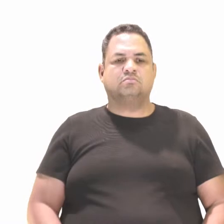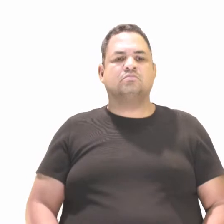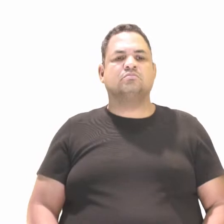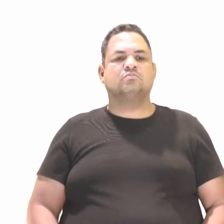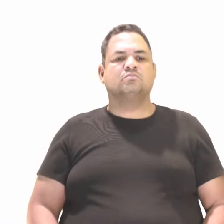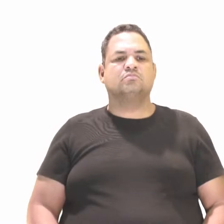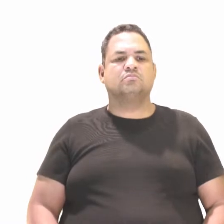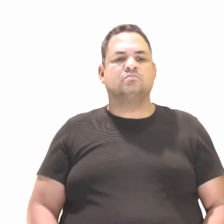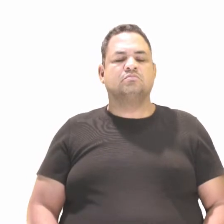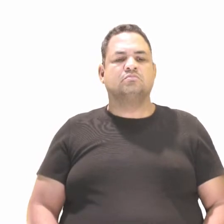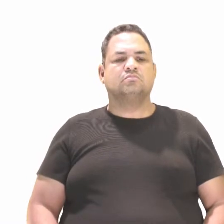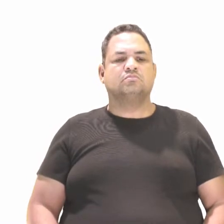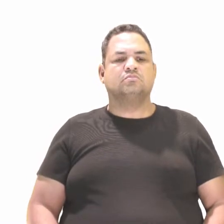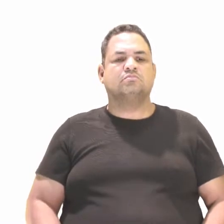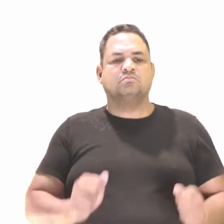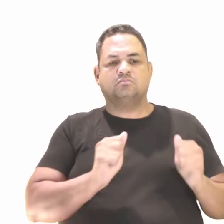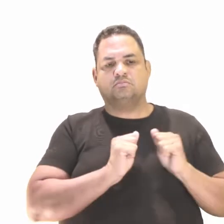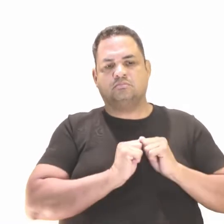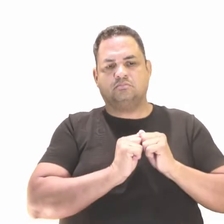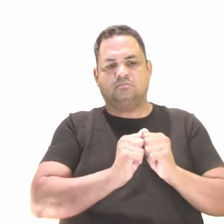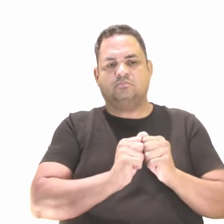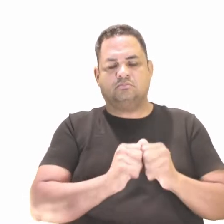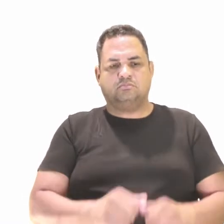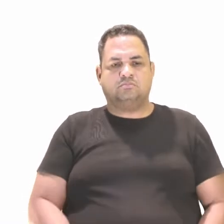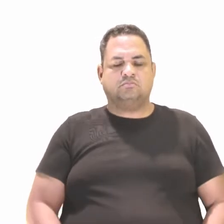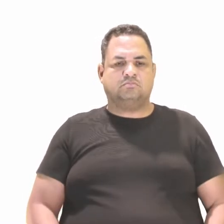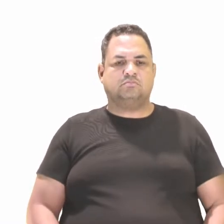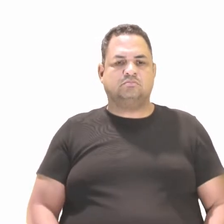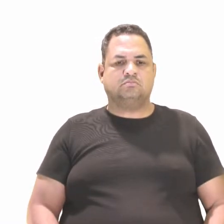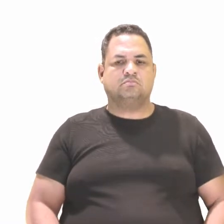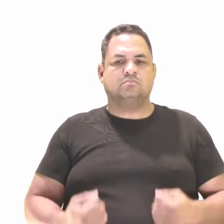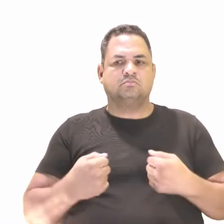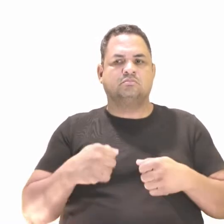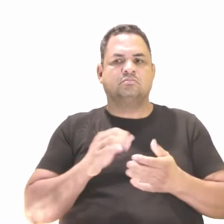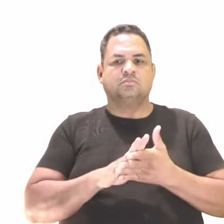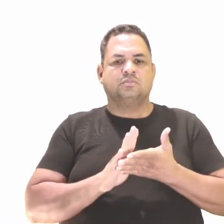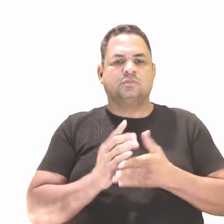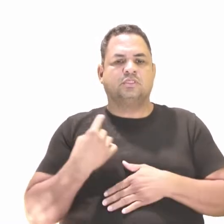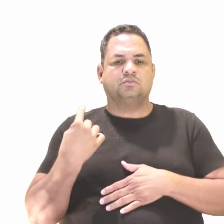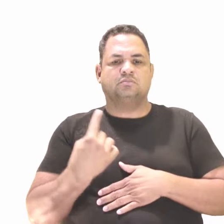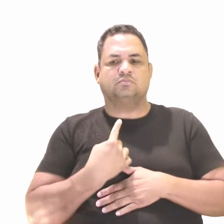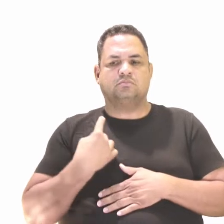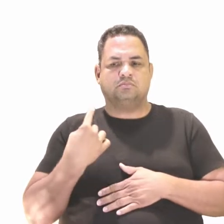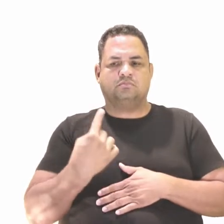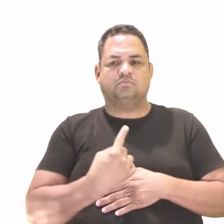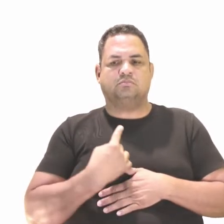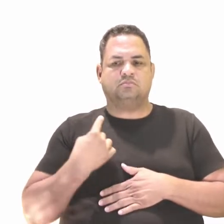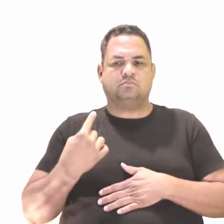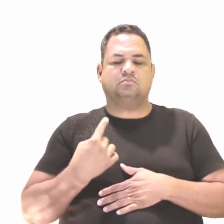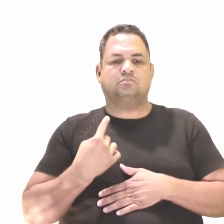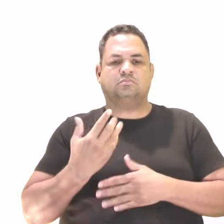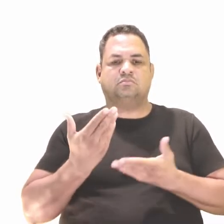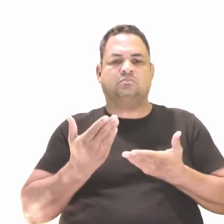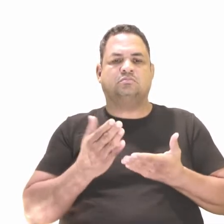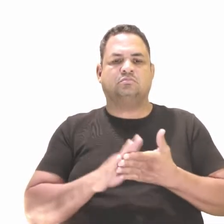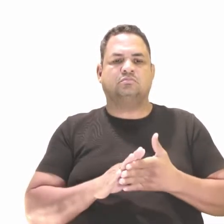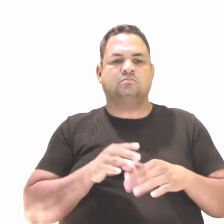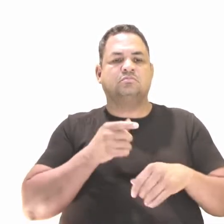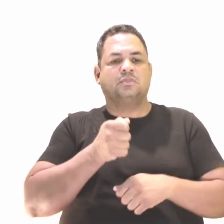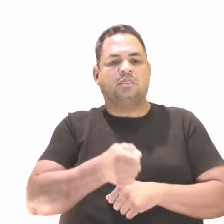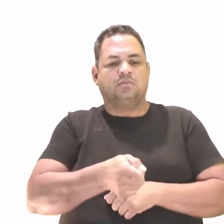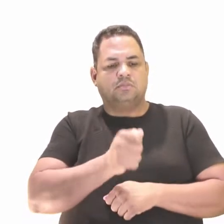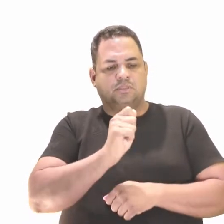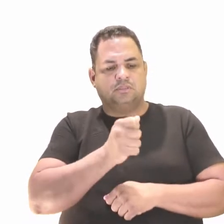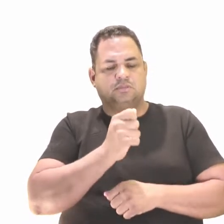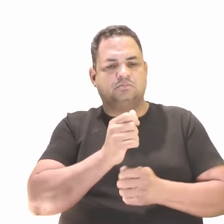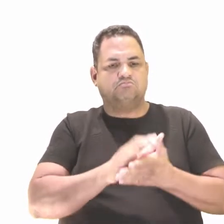along? Ou seja, para vir junto. Ela poderia estar sozinha nessa situação de